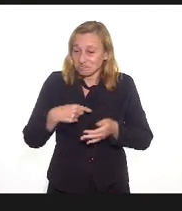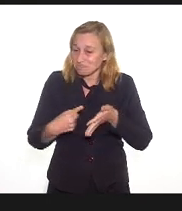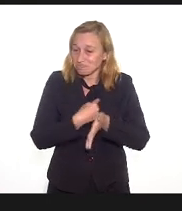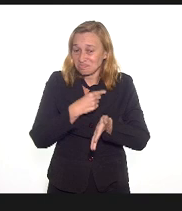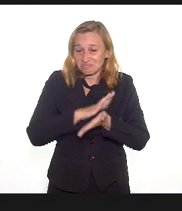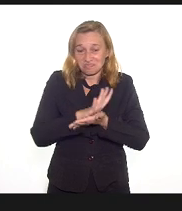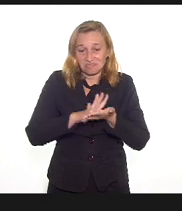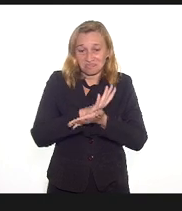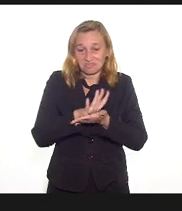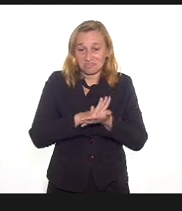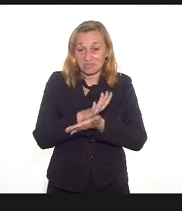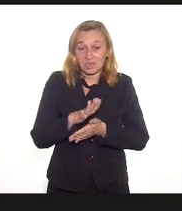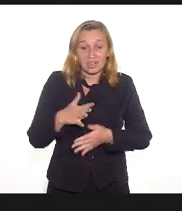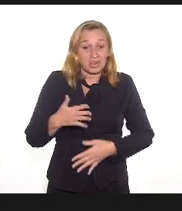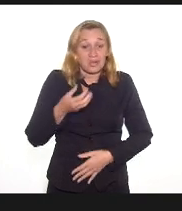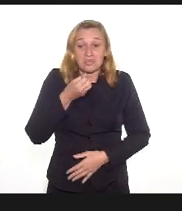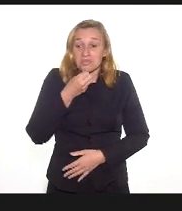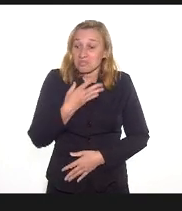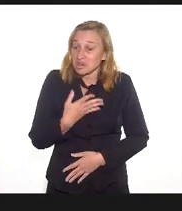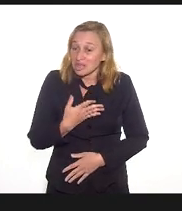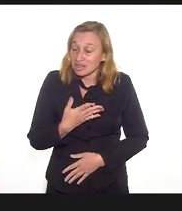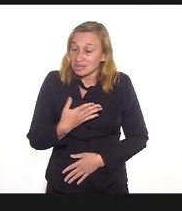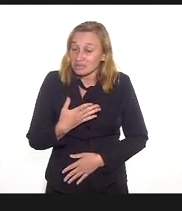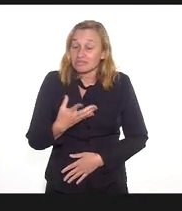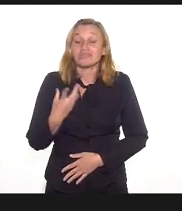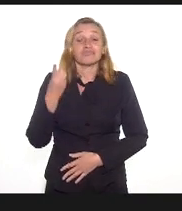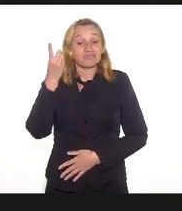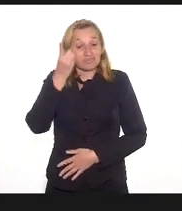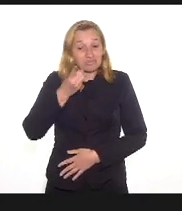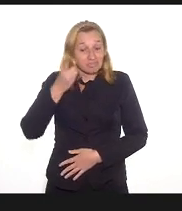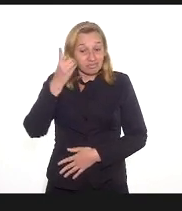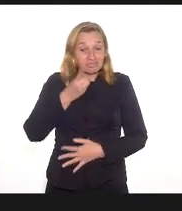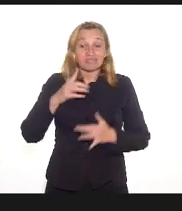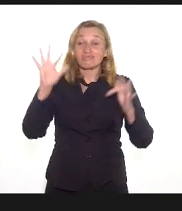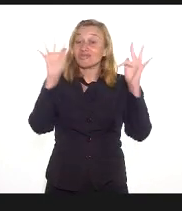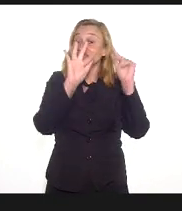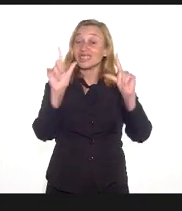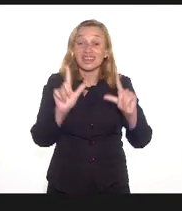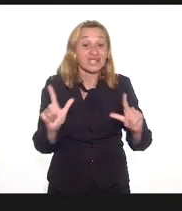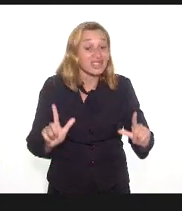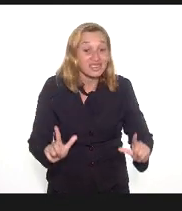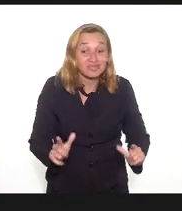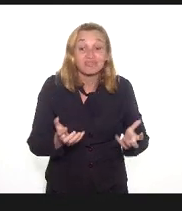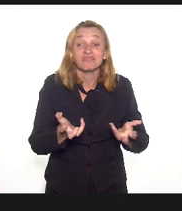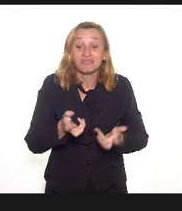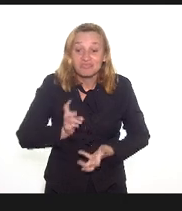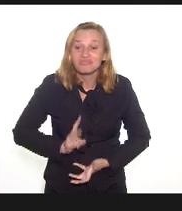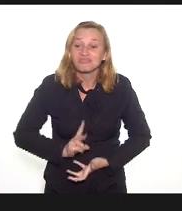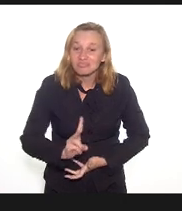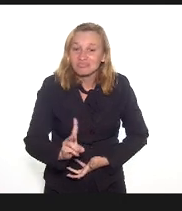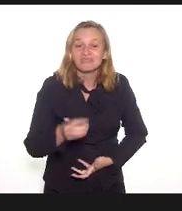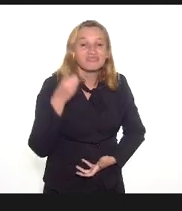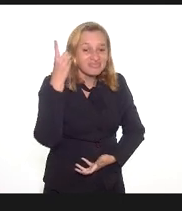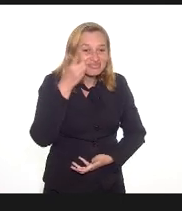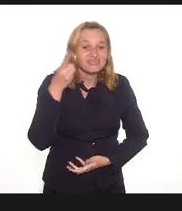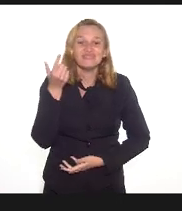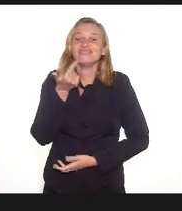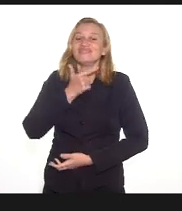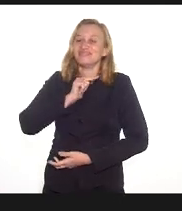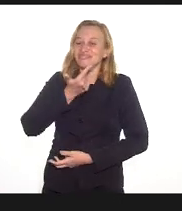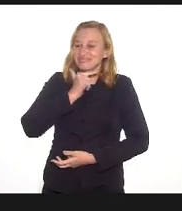quero. Estou bem com os meus colegas, estou feliz. E quero continuar.